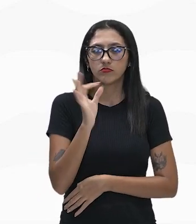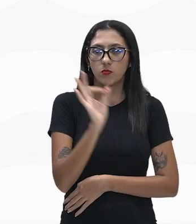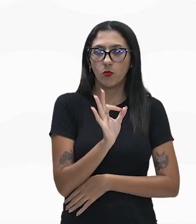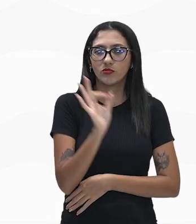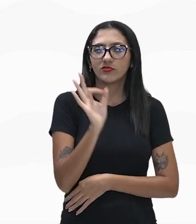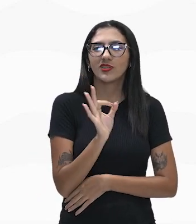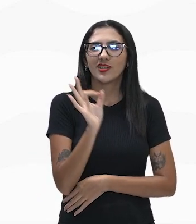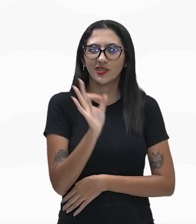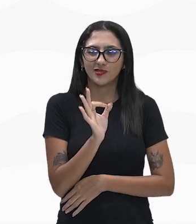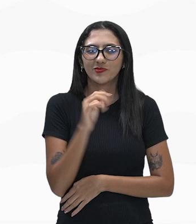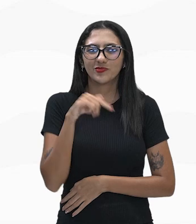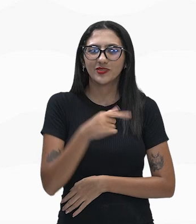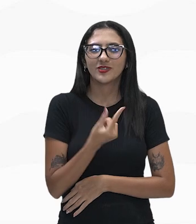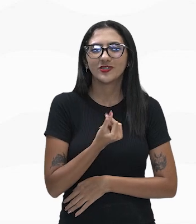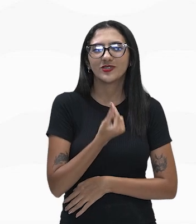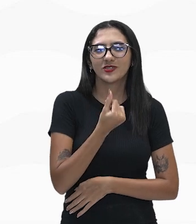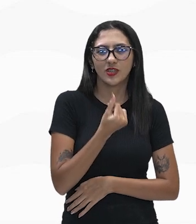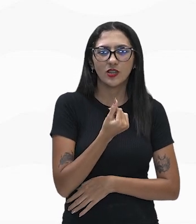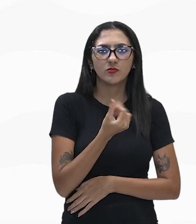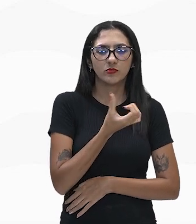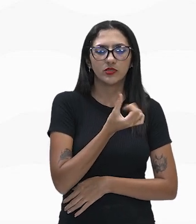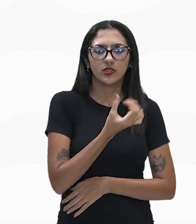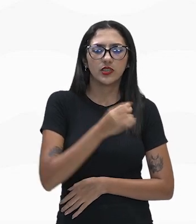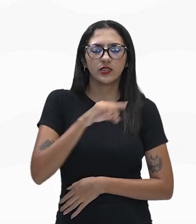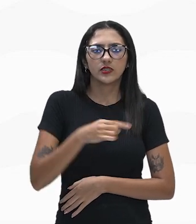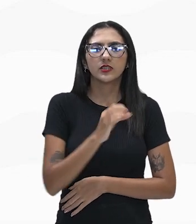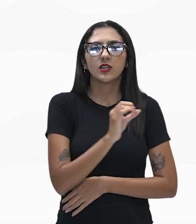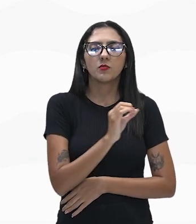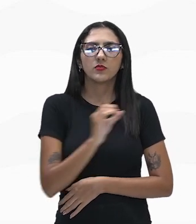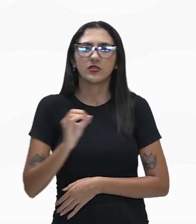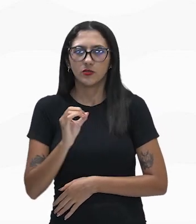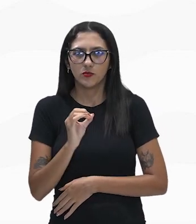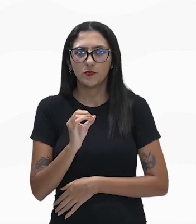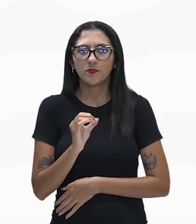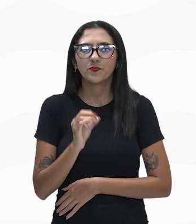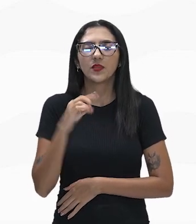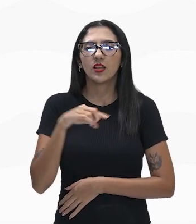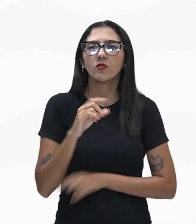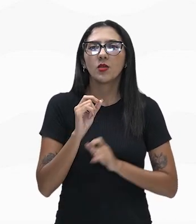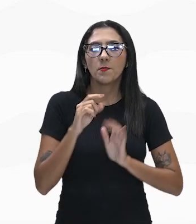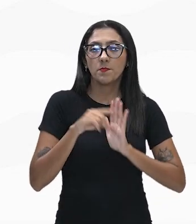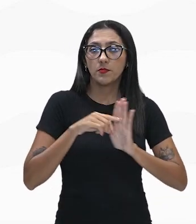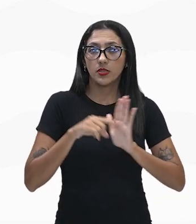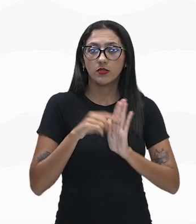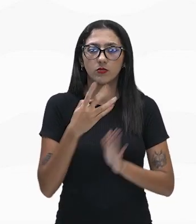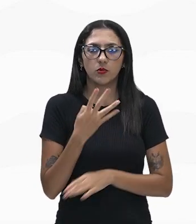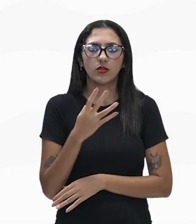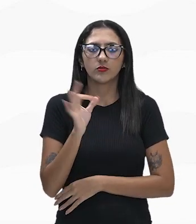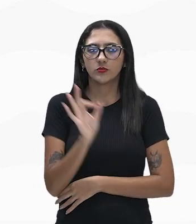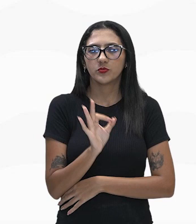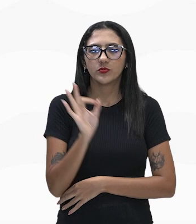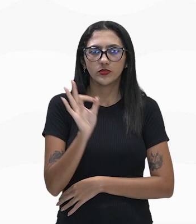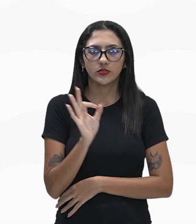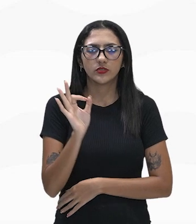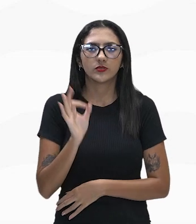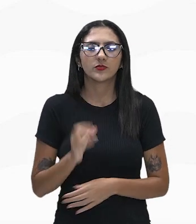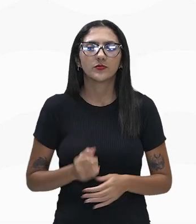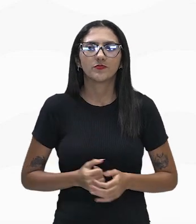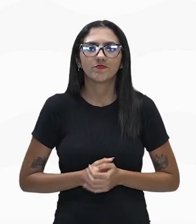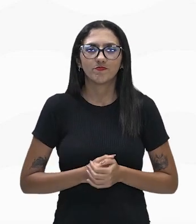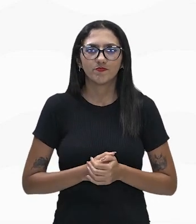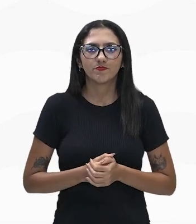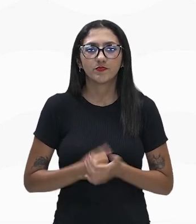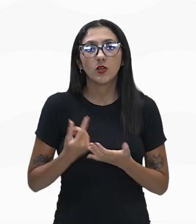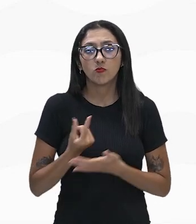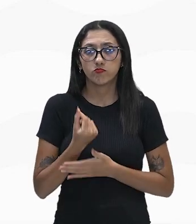mil, esse valor de IPVA é calculado em cima do valor do veículo, tá? Gerando